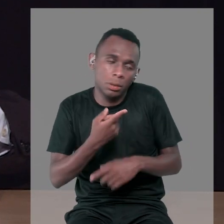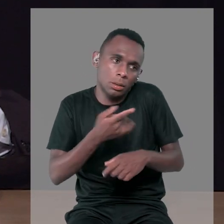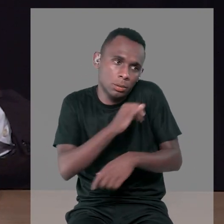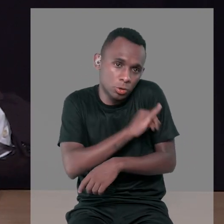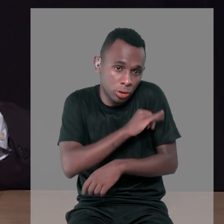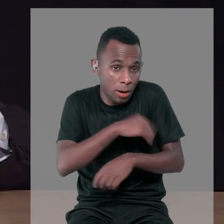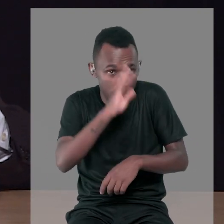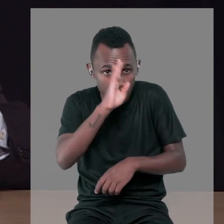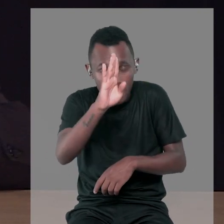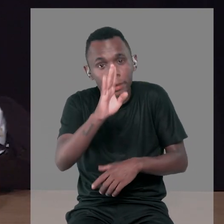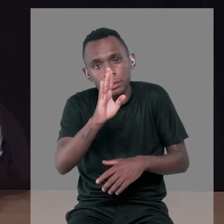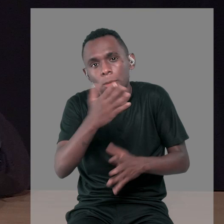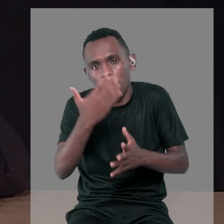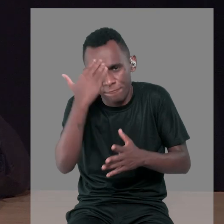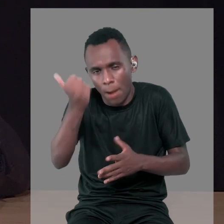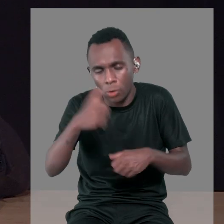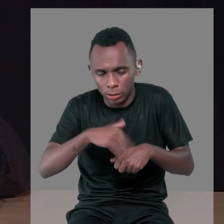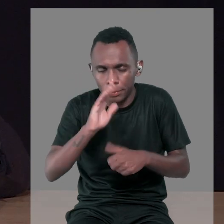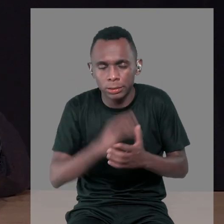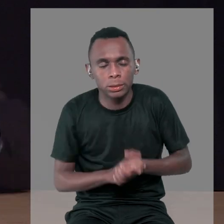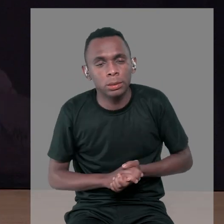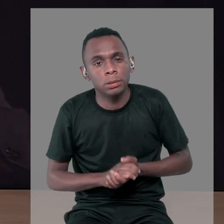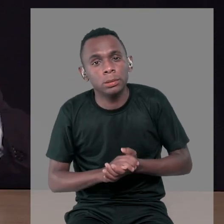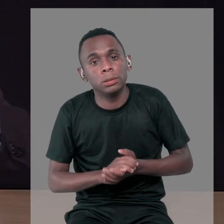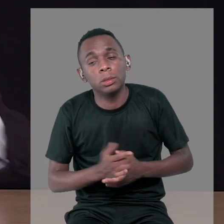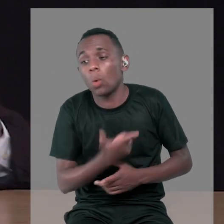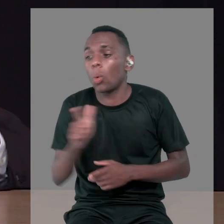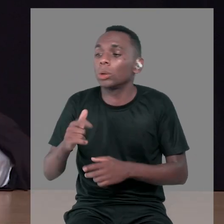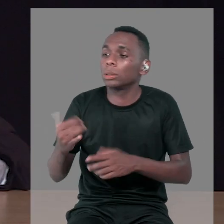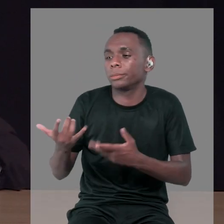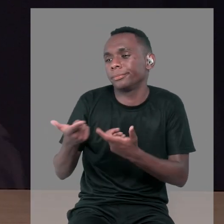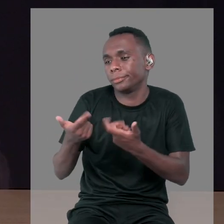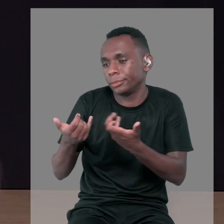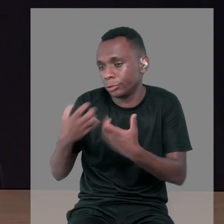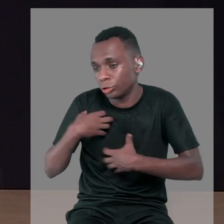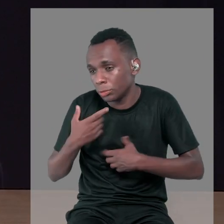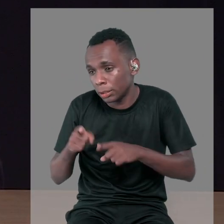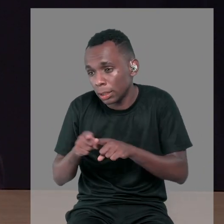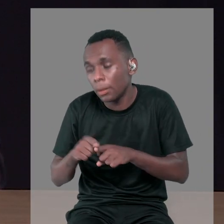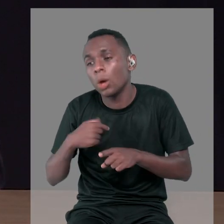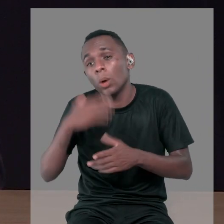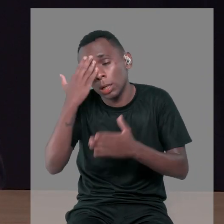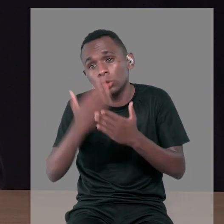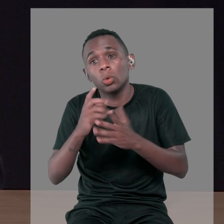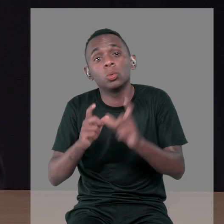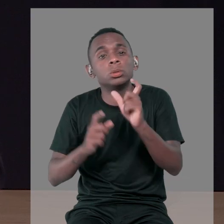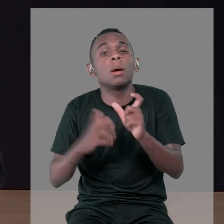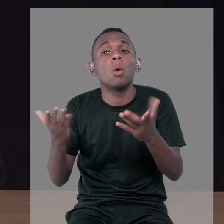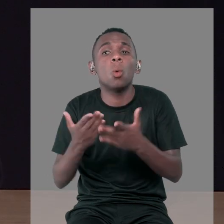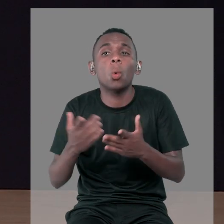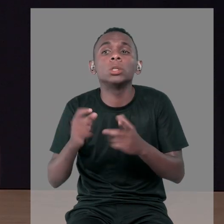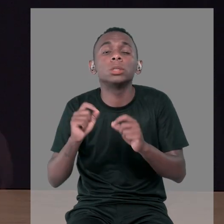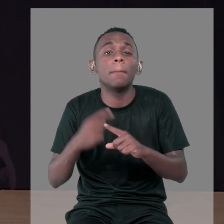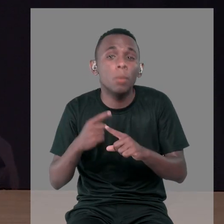respeitoso aos fatos. Né, e outras situações. Sabe? Então, eu acho que assim, o termo hoje ele migrou, porque o exército do